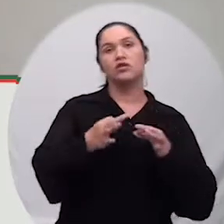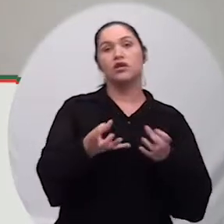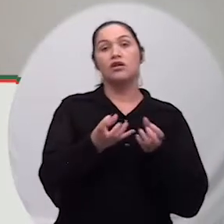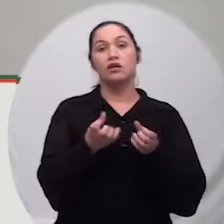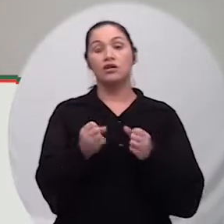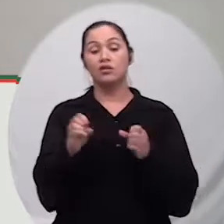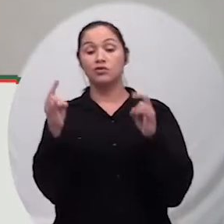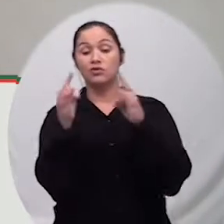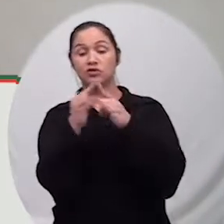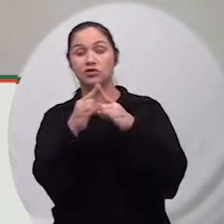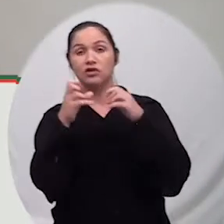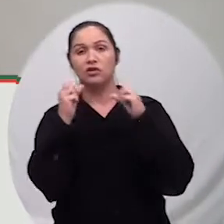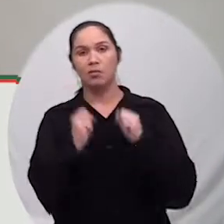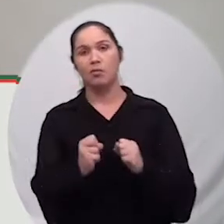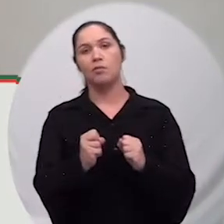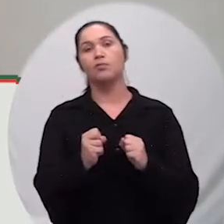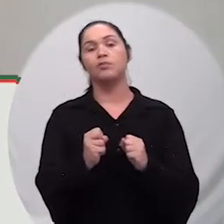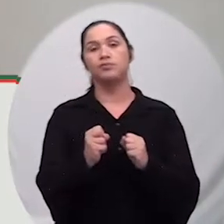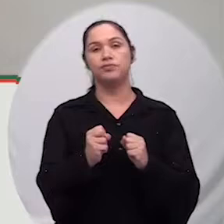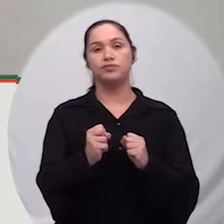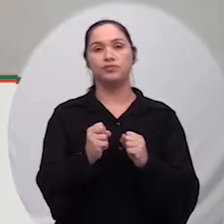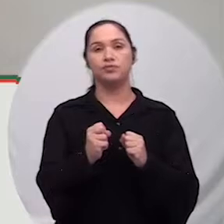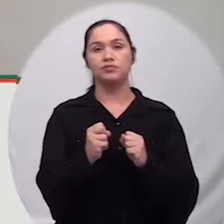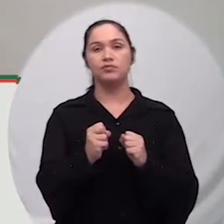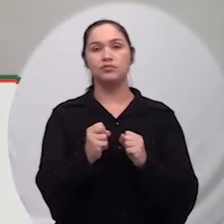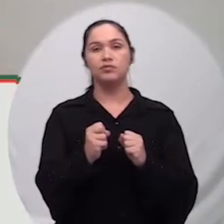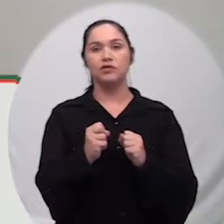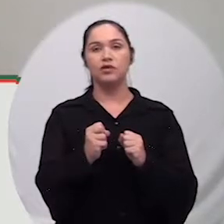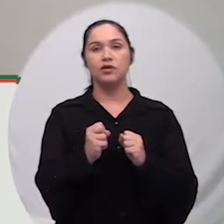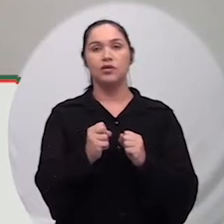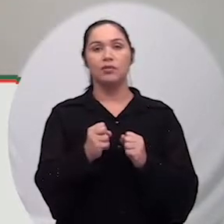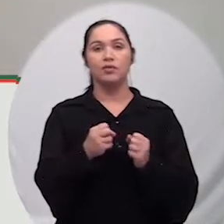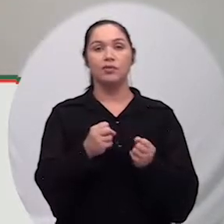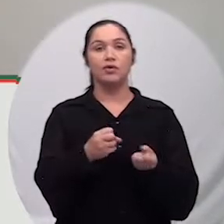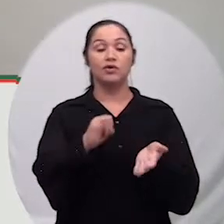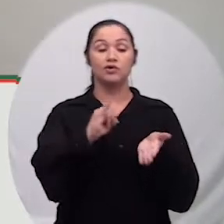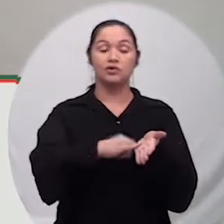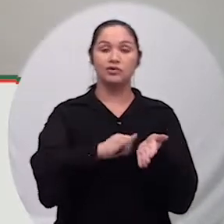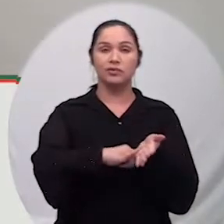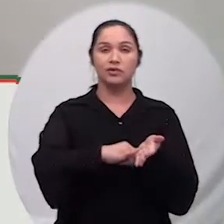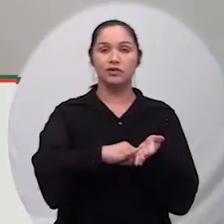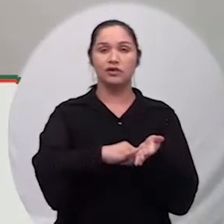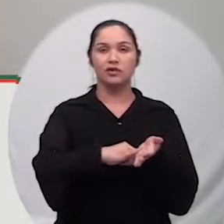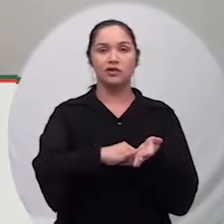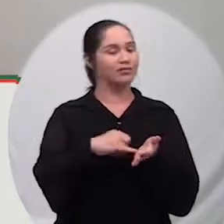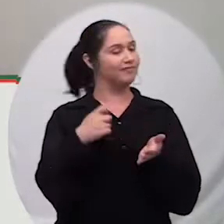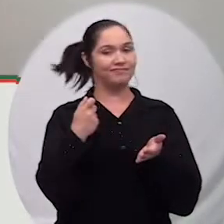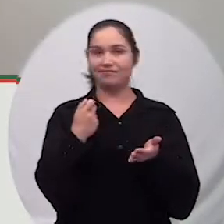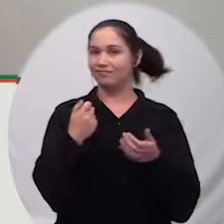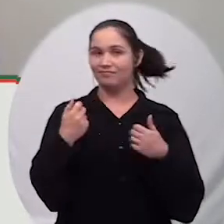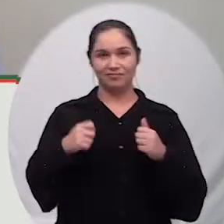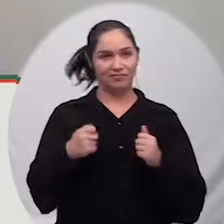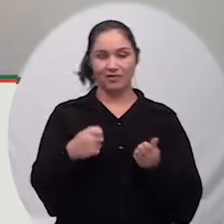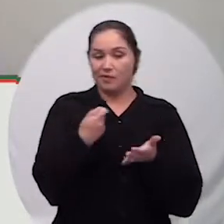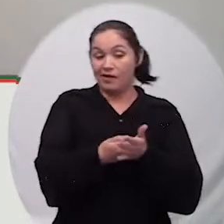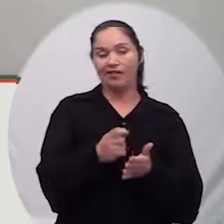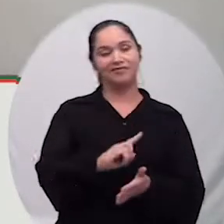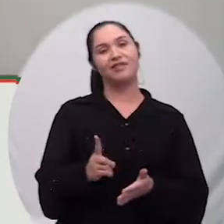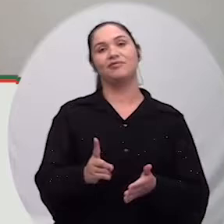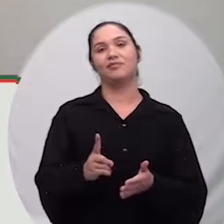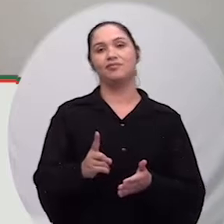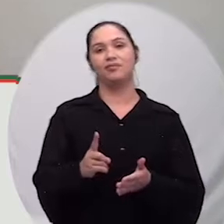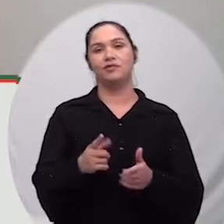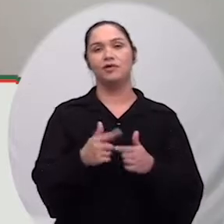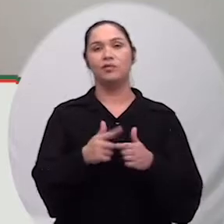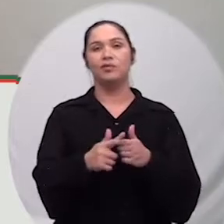Os participantes são pessoas que doam o seu tempo, né? Que têm esse espírito, vocação comunitária, espírito coletivo, e ainda tem